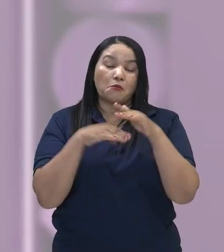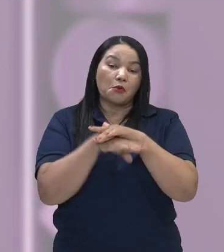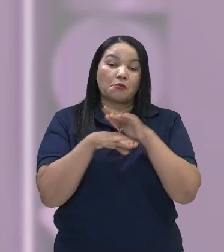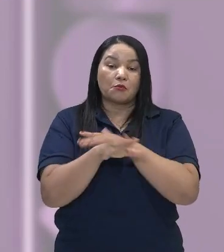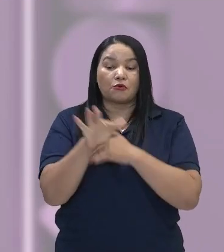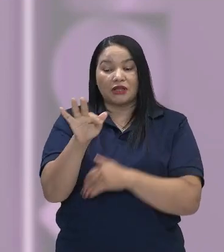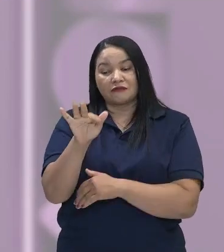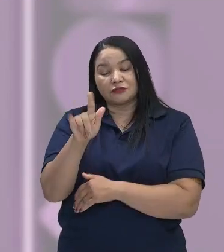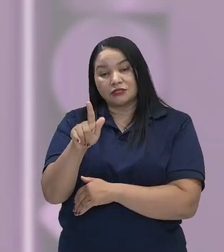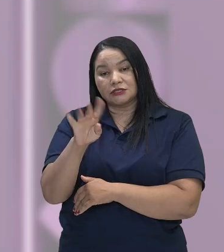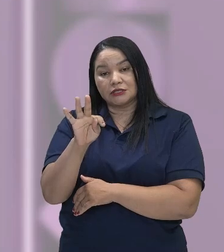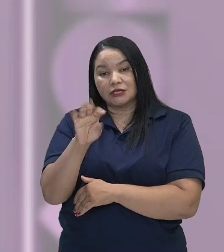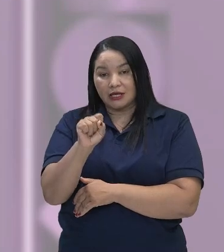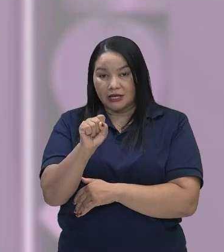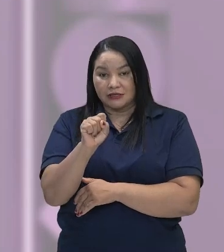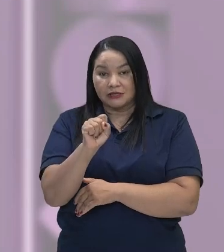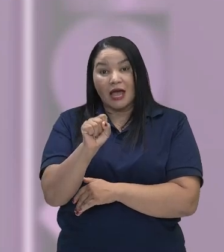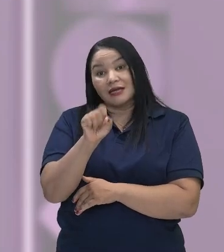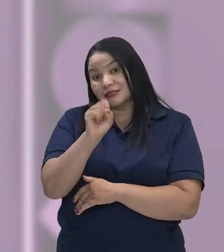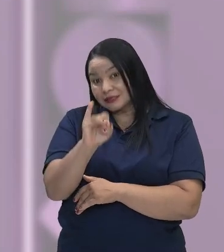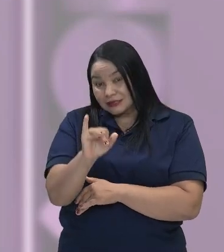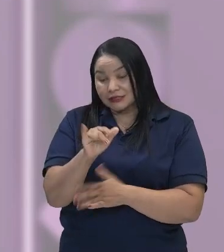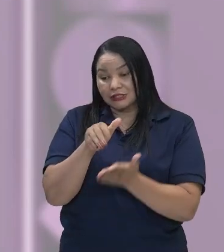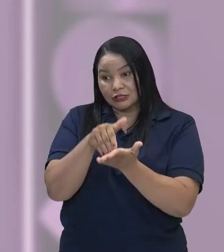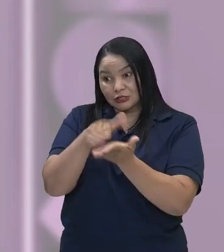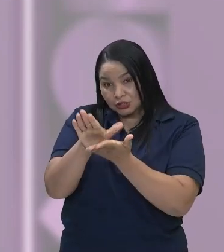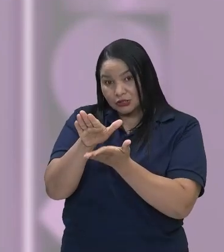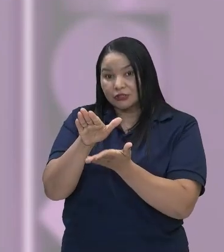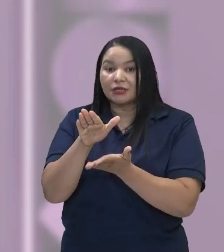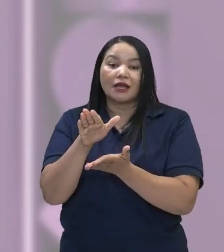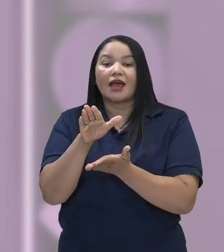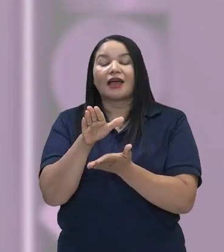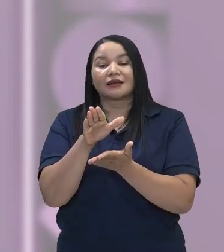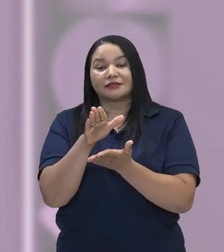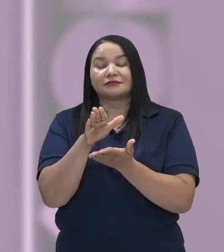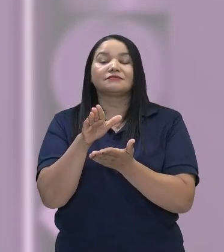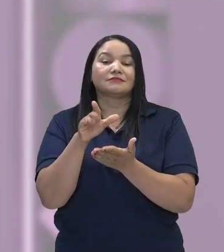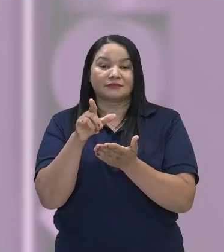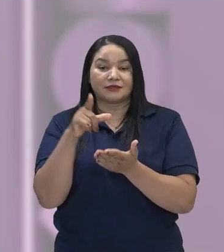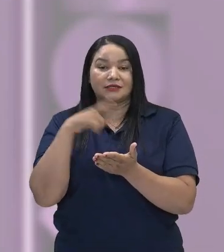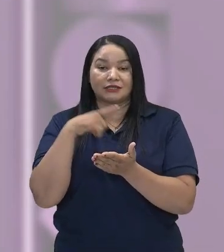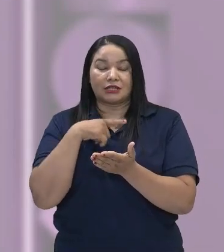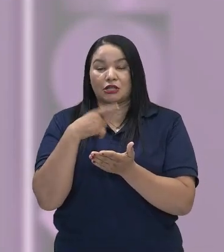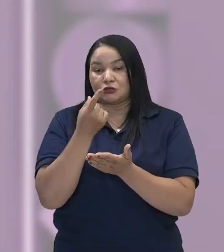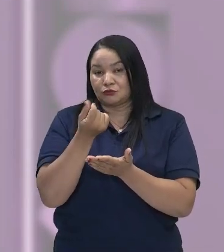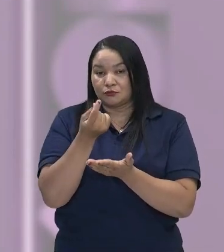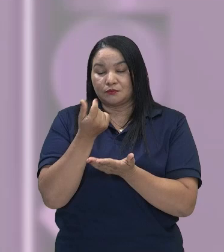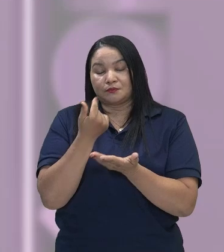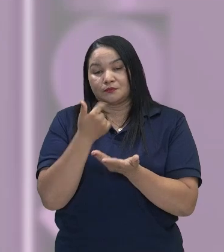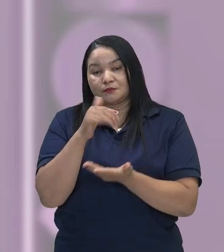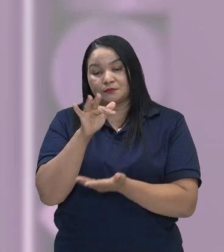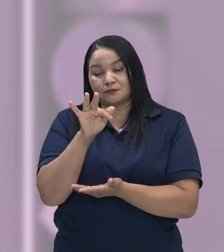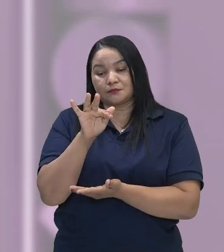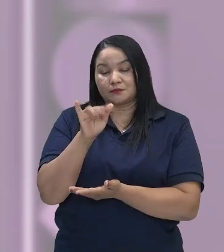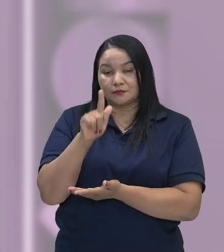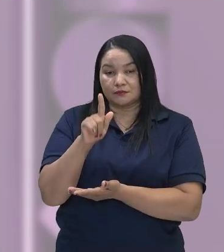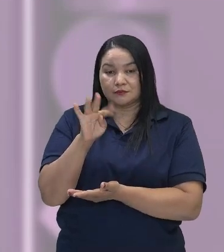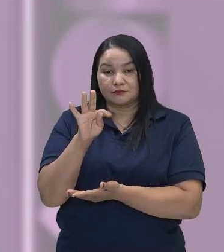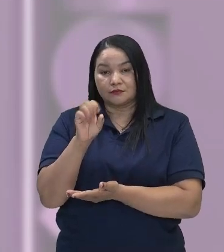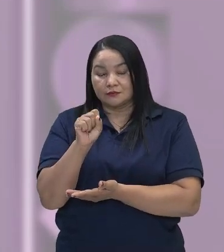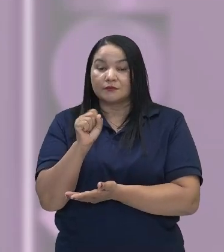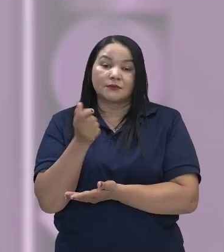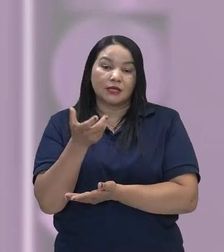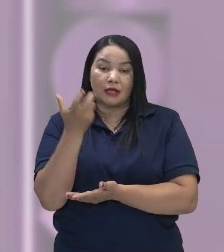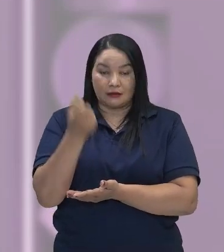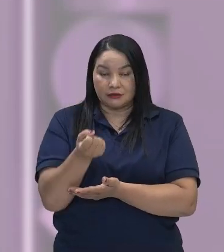que quando sai, olha que maravilha, né? Como a lei nos agracia. Quando a pessoa sai da empresa, o patrão deve